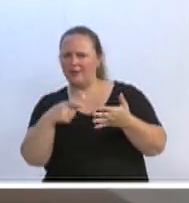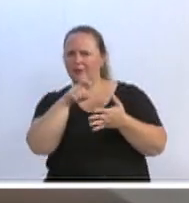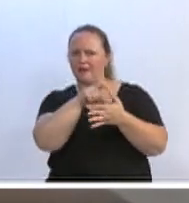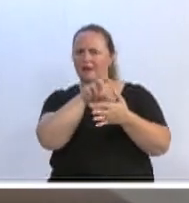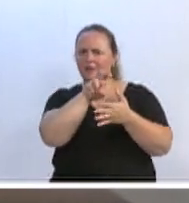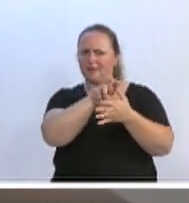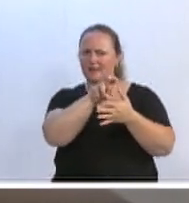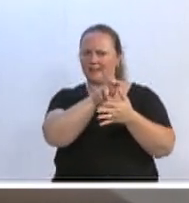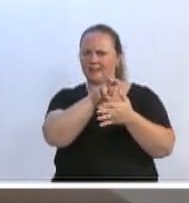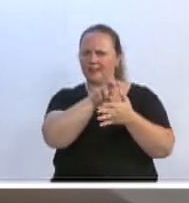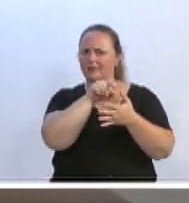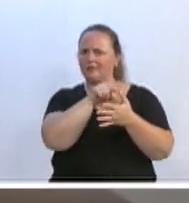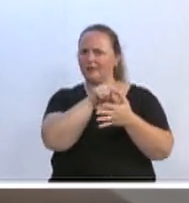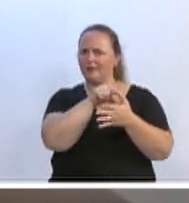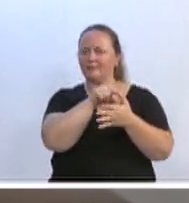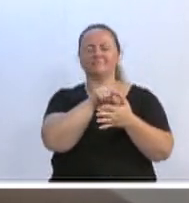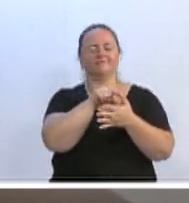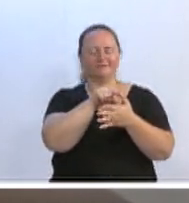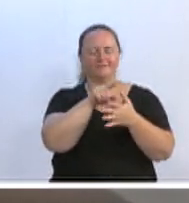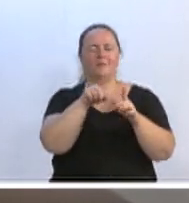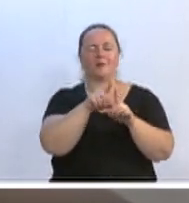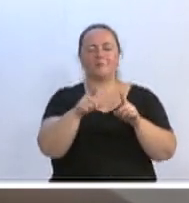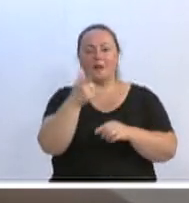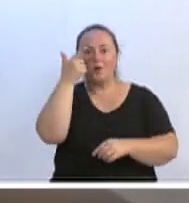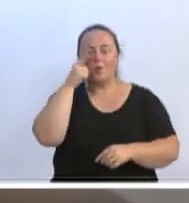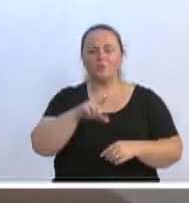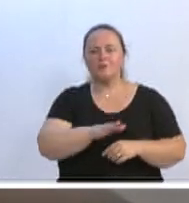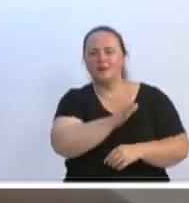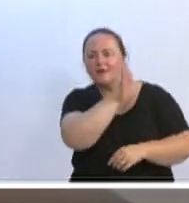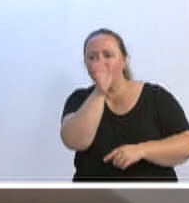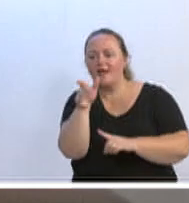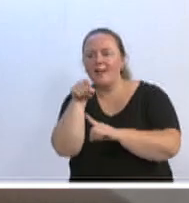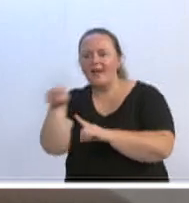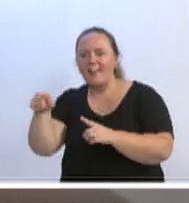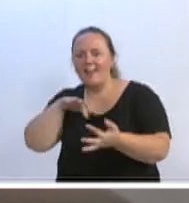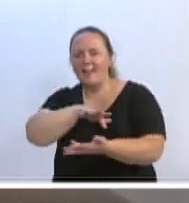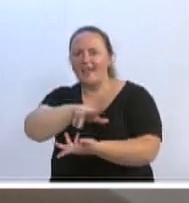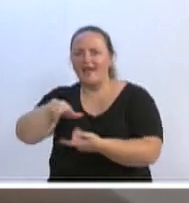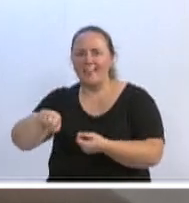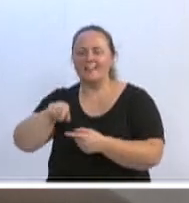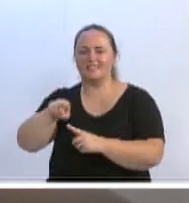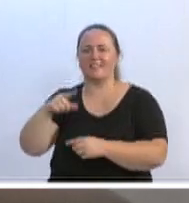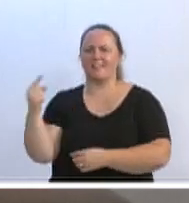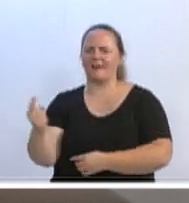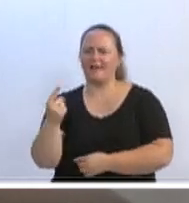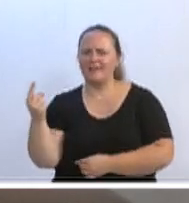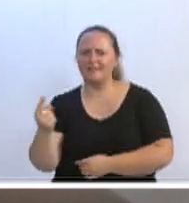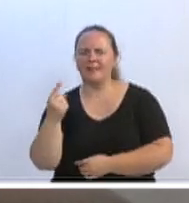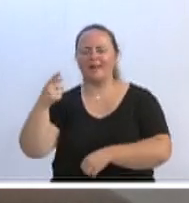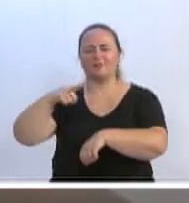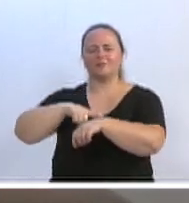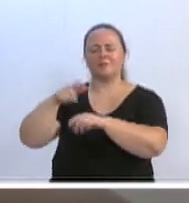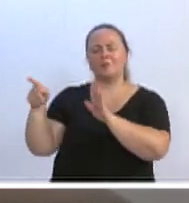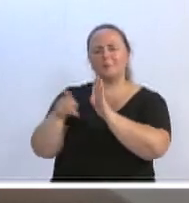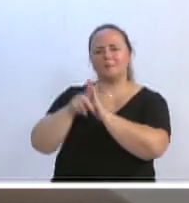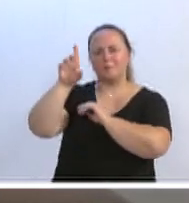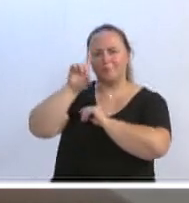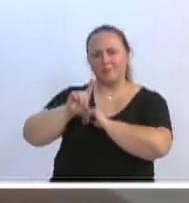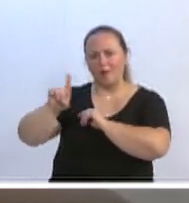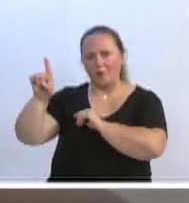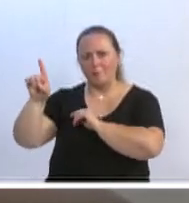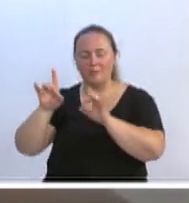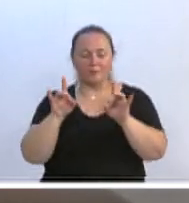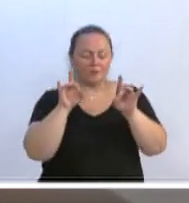Mas para nós entrarmos nesse universo chamado Redentor, que é eterno, que é o tempo do Kairos, o tempo eterno de Deus, e sair do